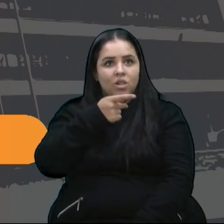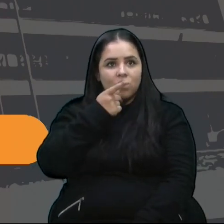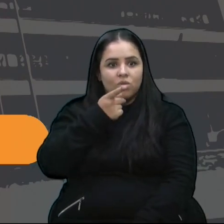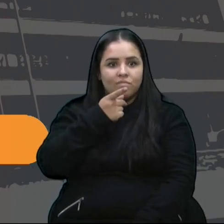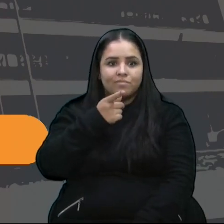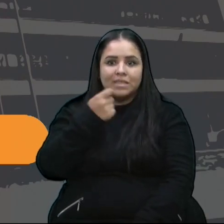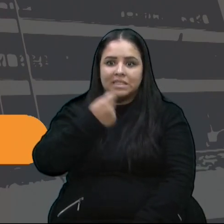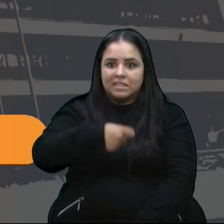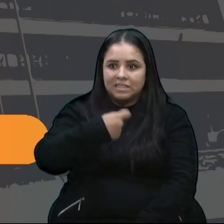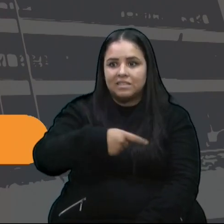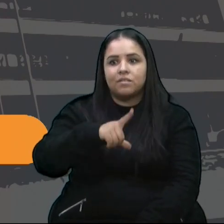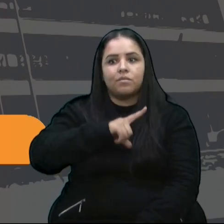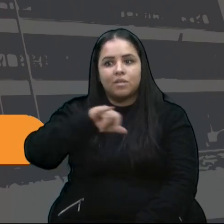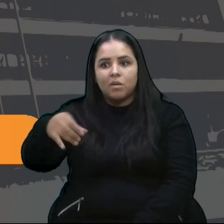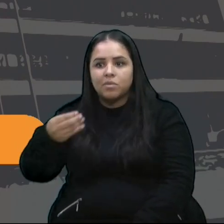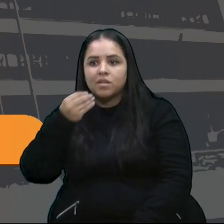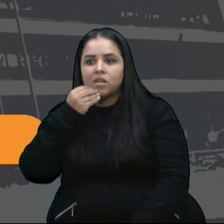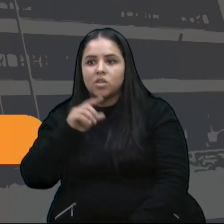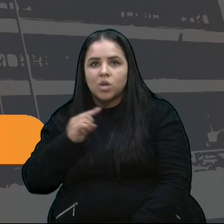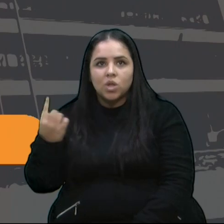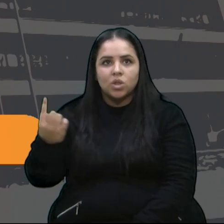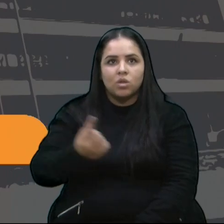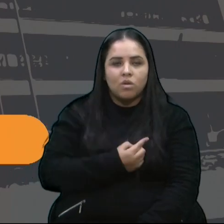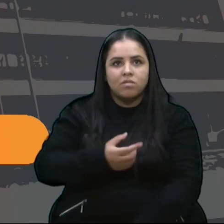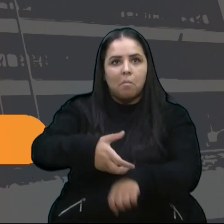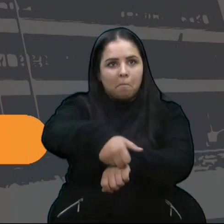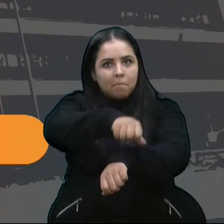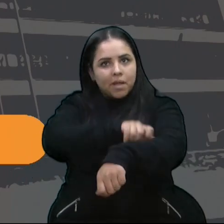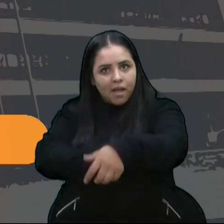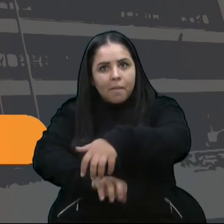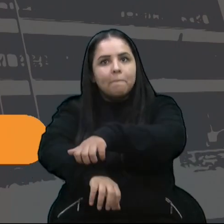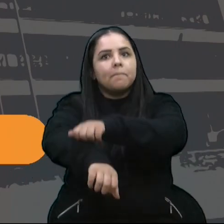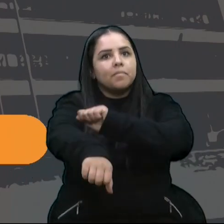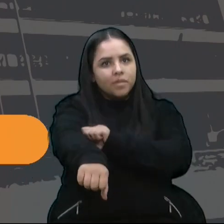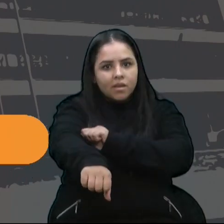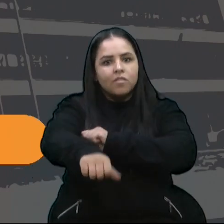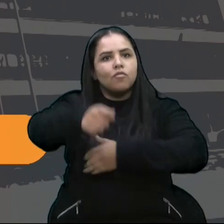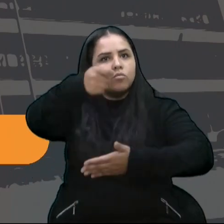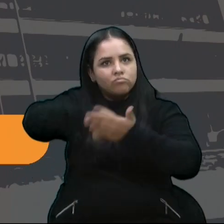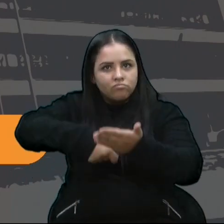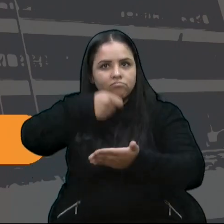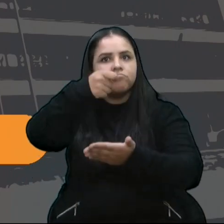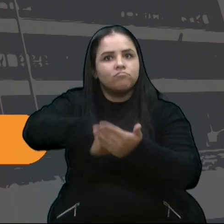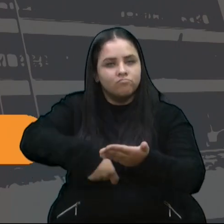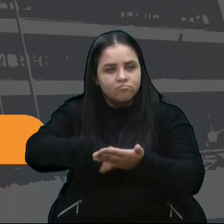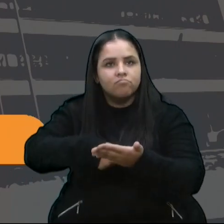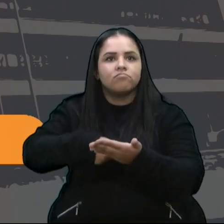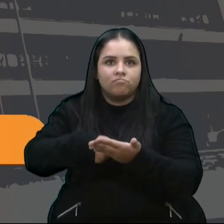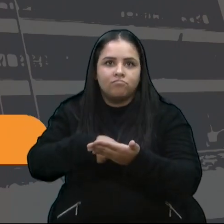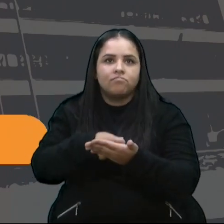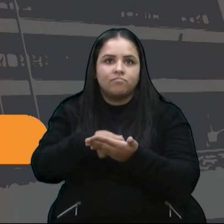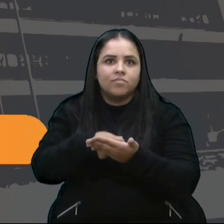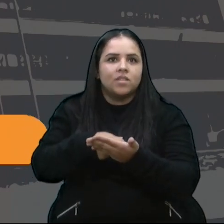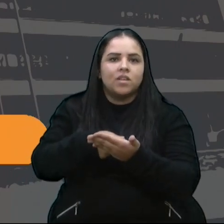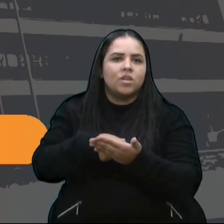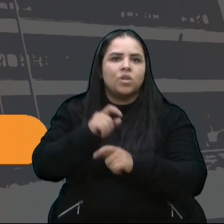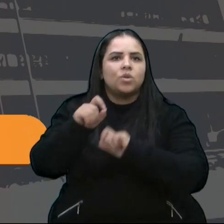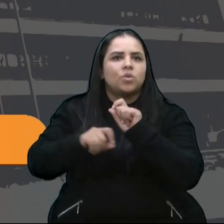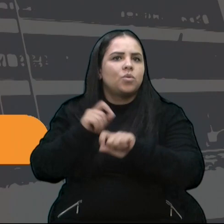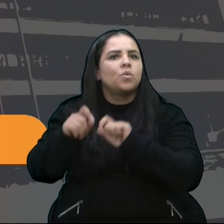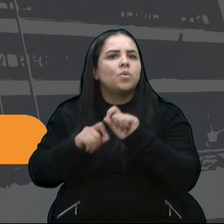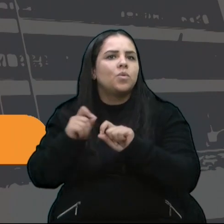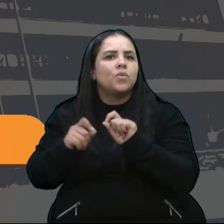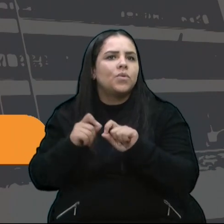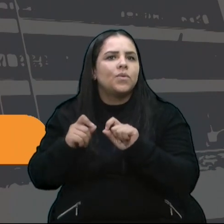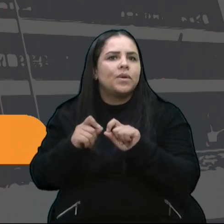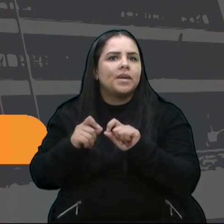gente então arregaçou as mangas e foi a luta, né? E uma das coisas